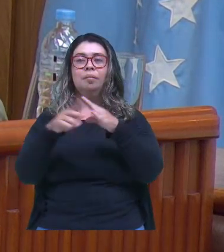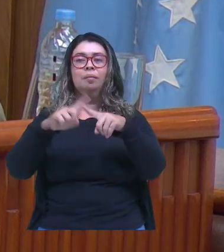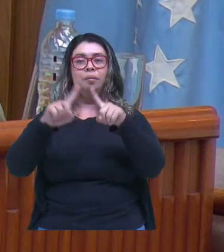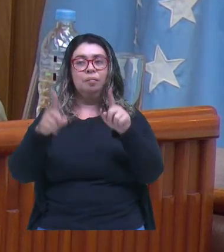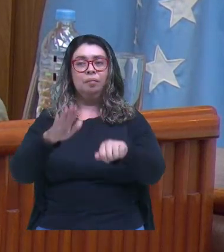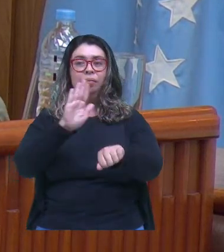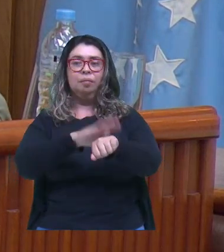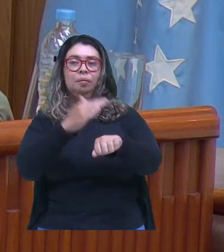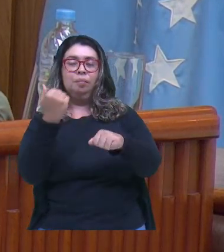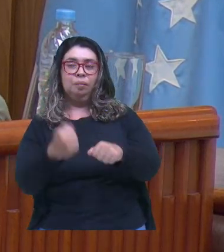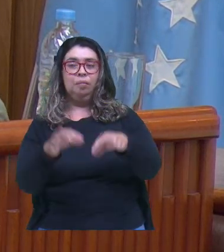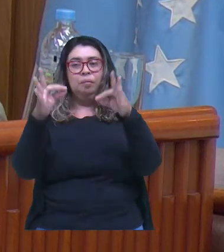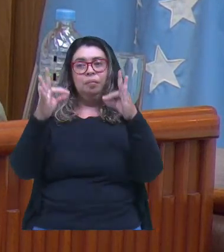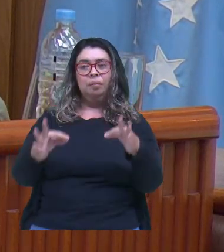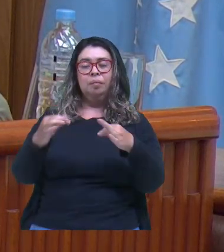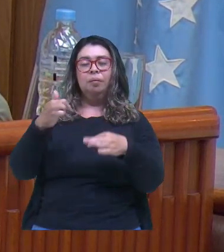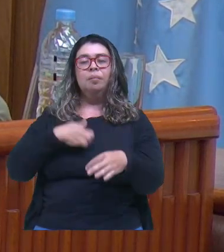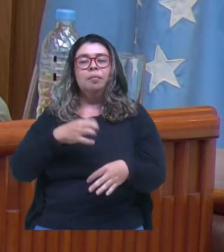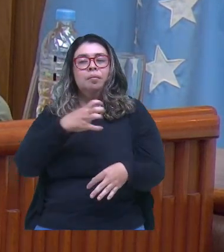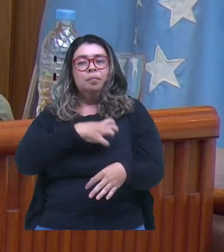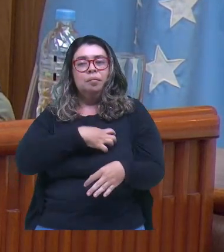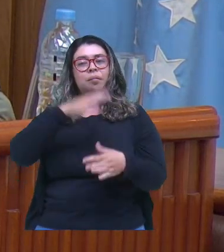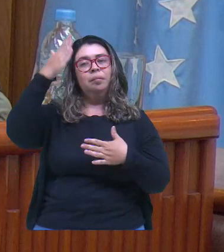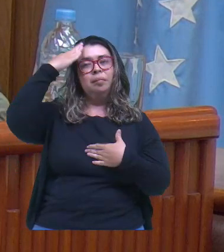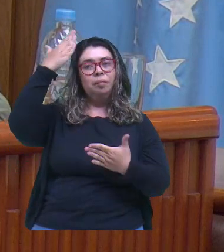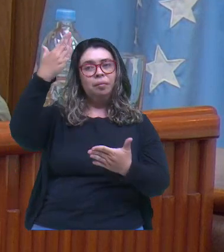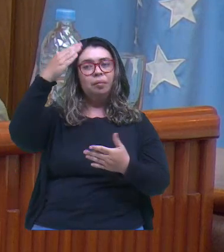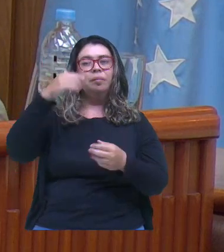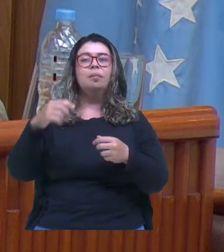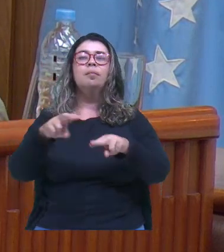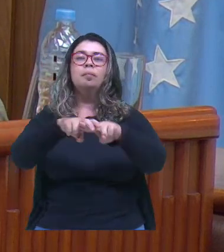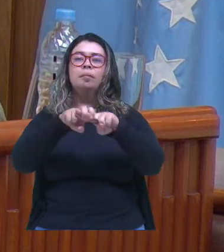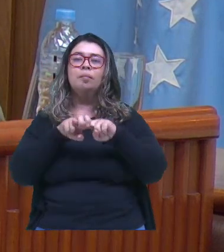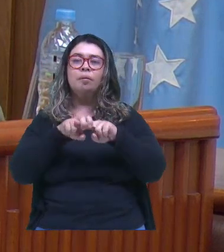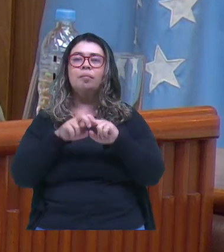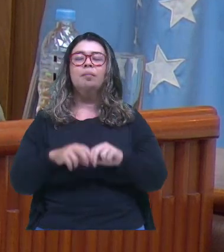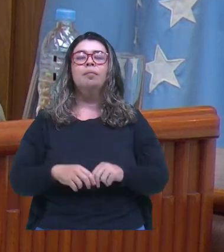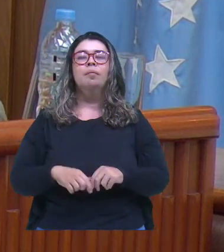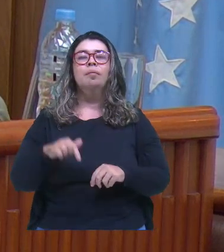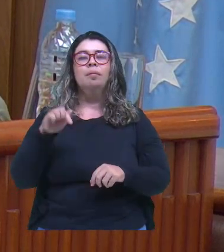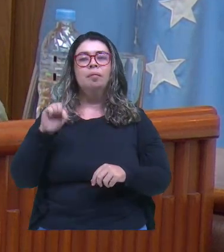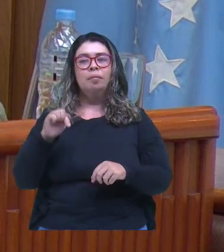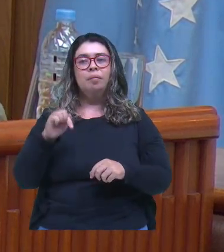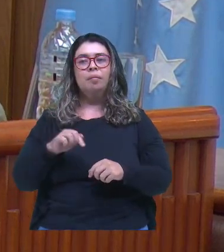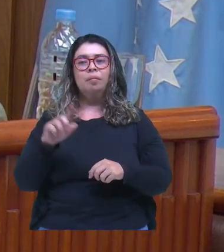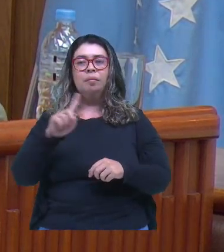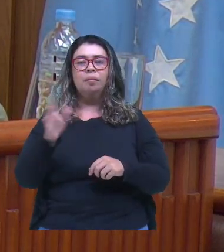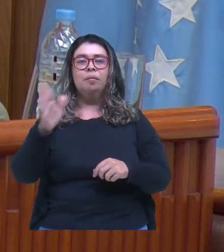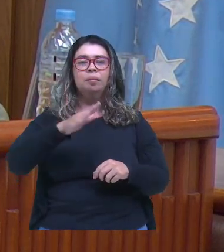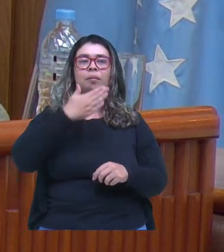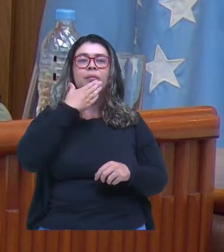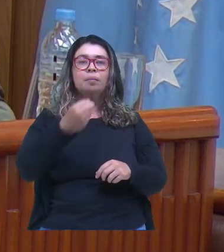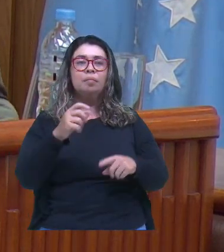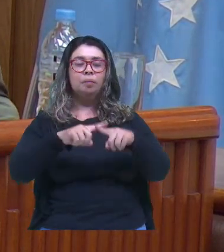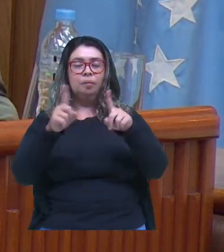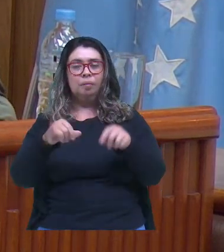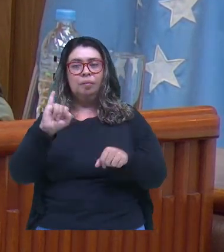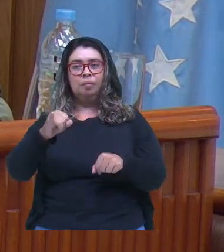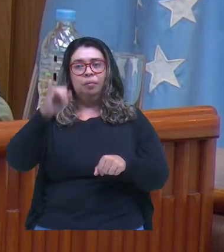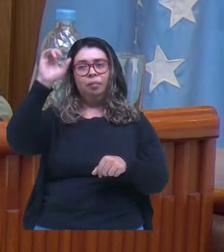muito específico. E eu me sinto muito agraciado por isso, por esse comissionamento que não vem dos homens, mas sim de